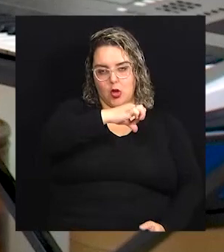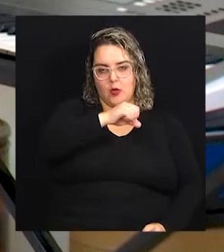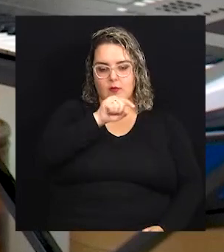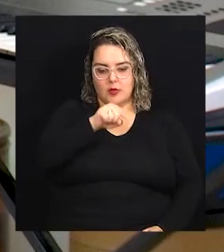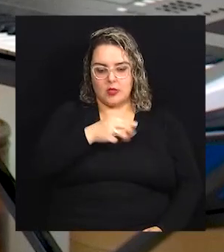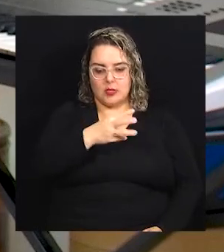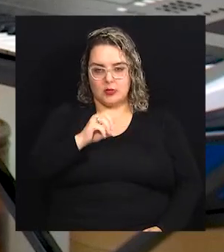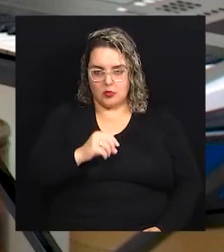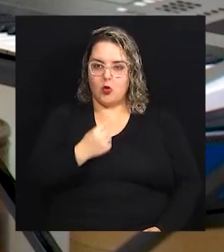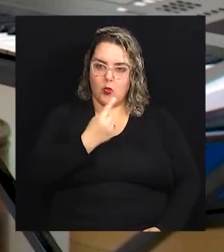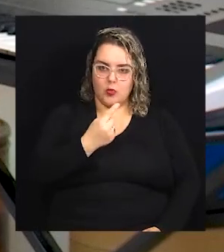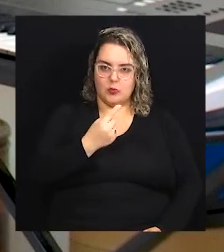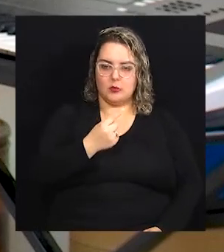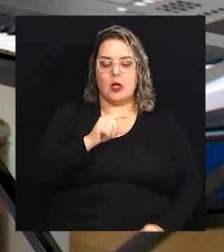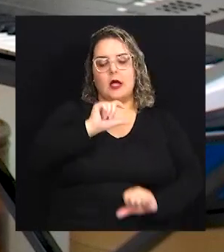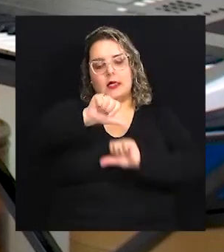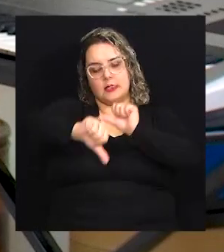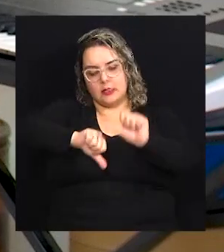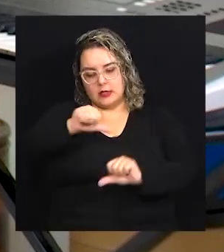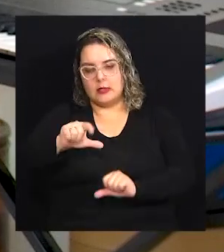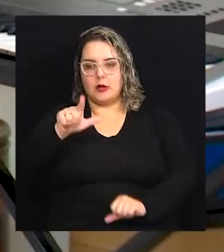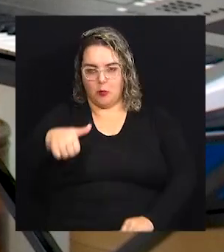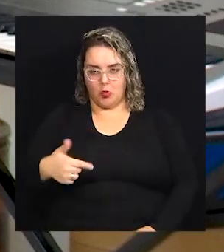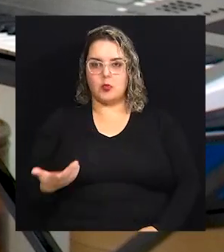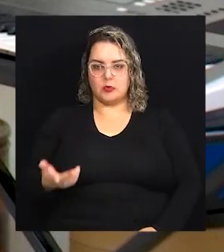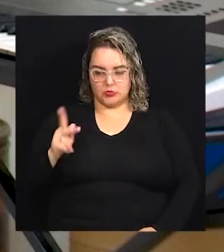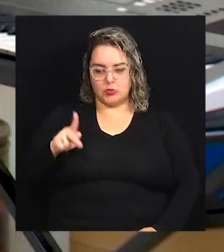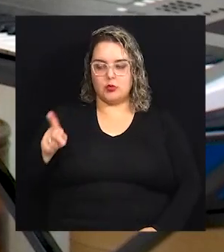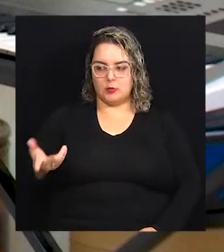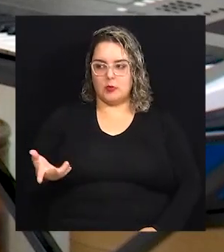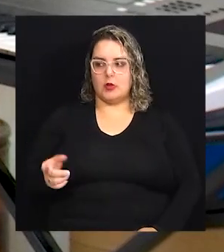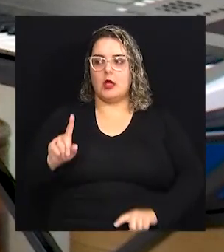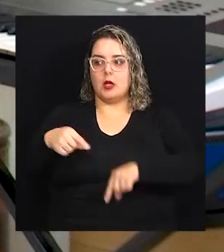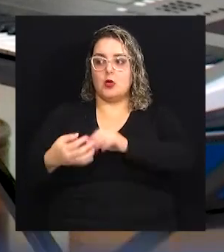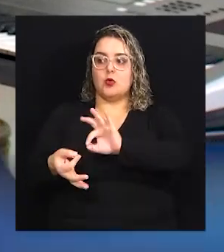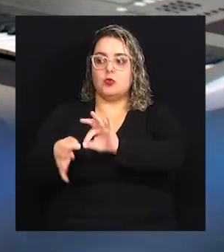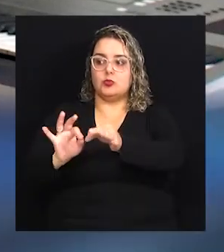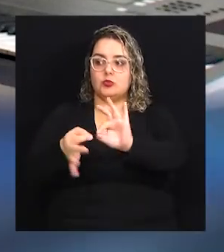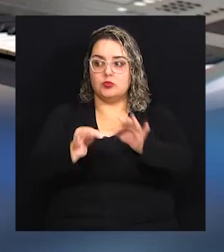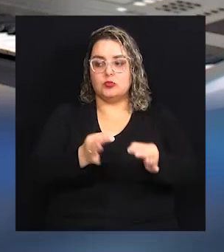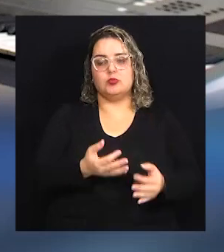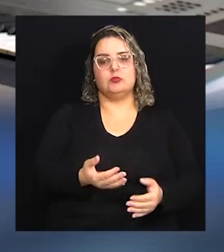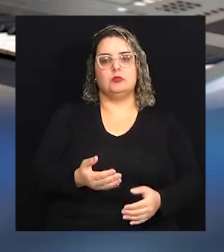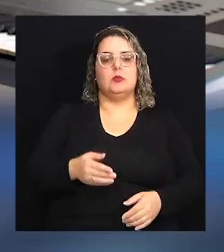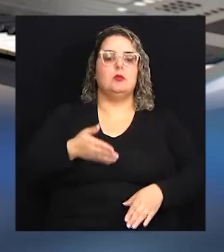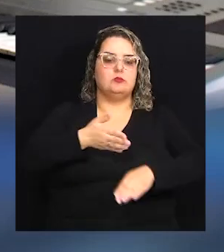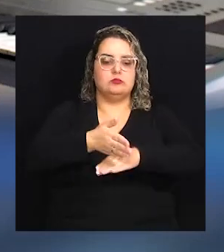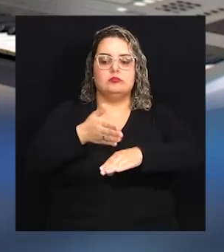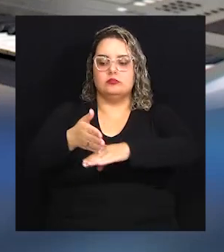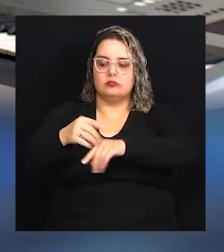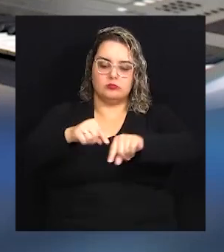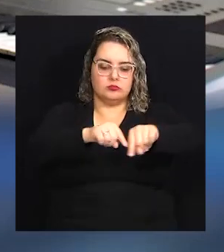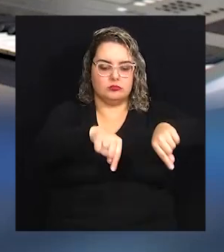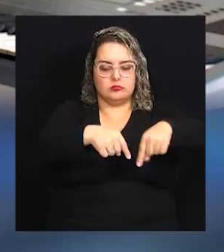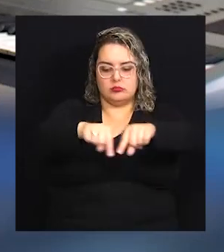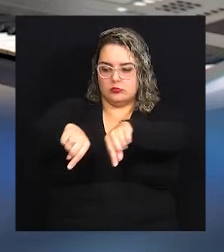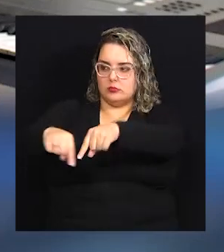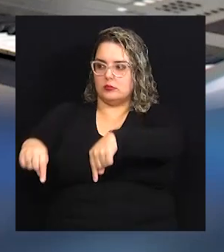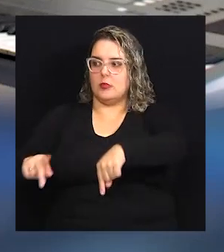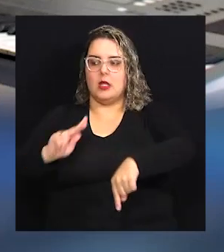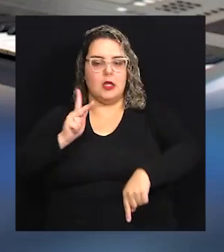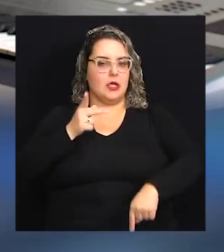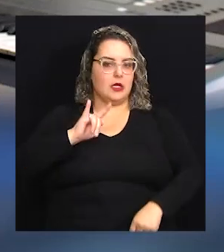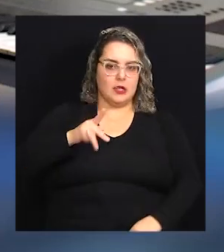9h30, ele fica com o educador, e depois, às 9h30, ele troca de educador. As outras oficinas vão passando nas salas e trabalhando